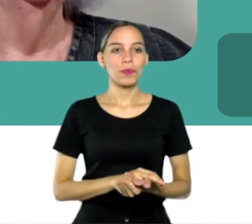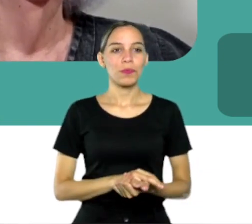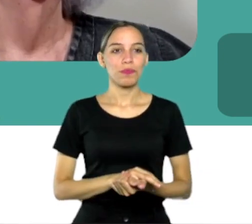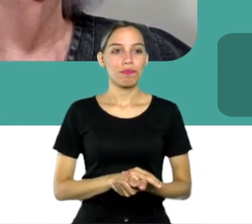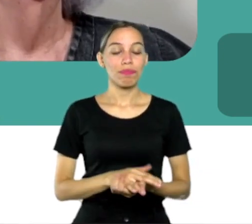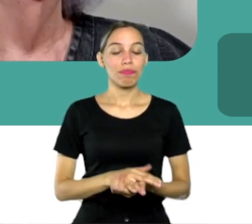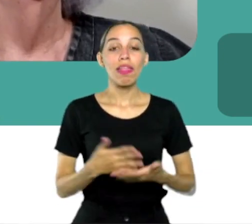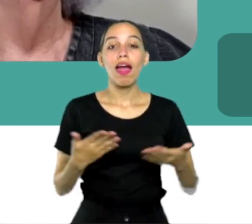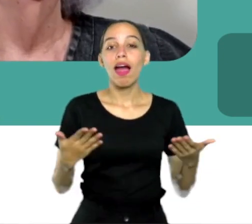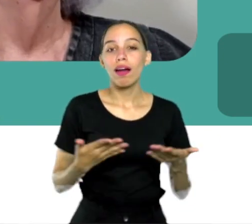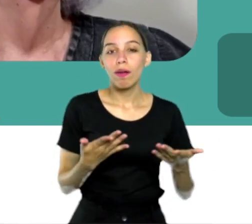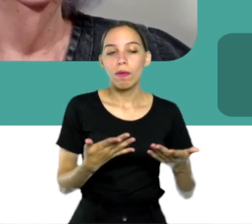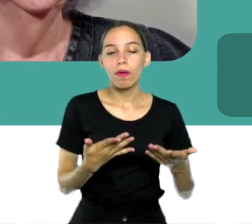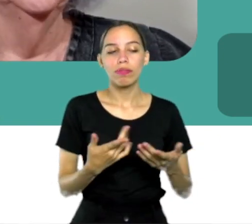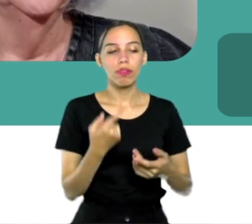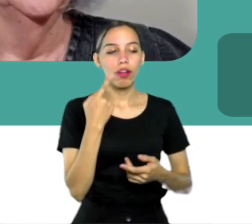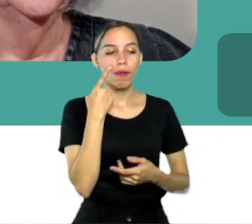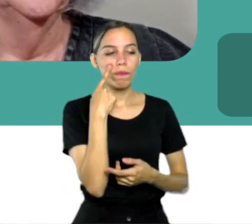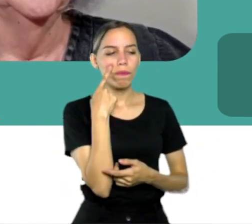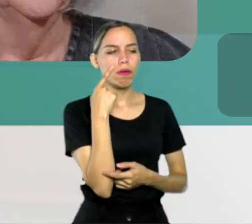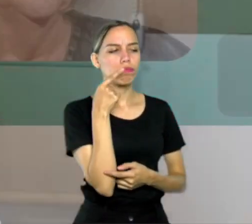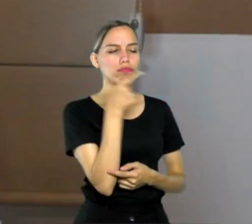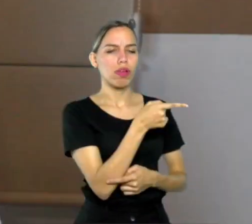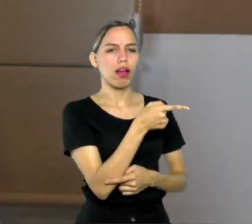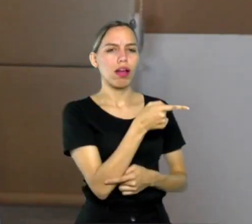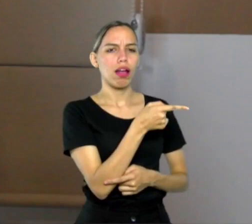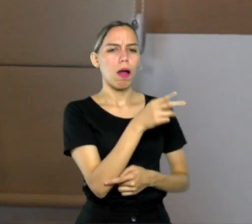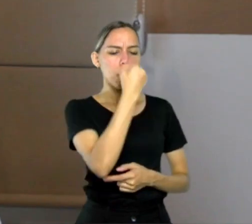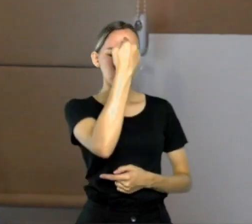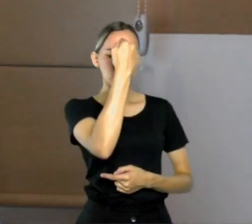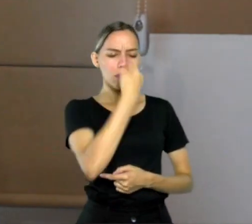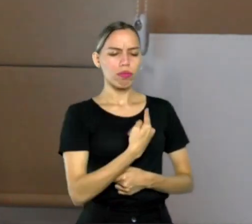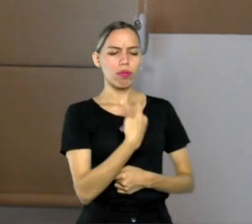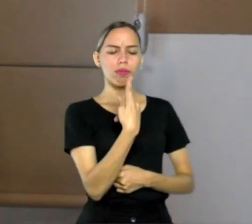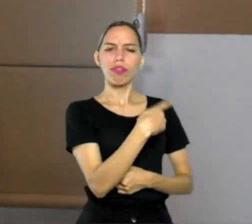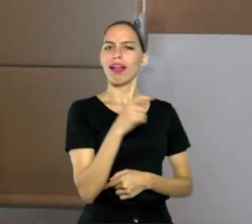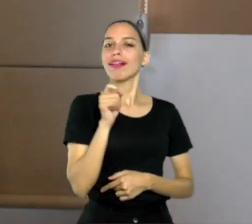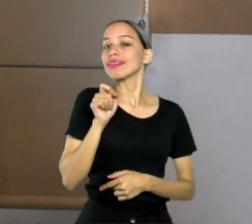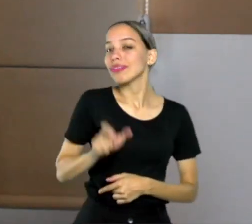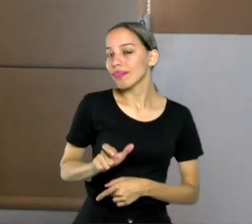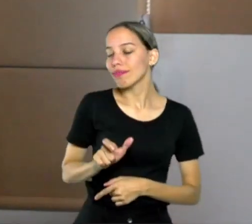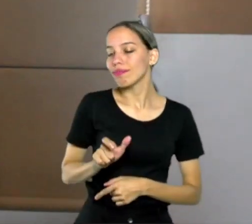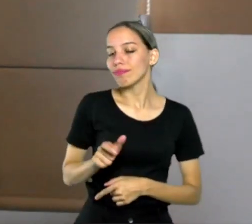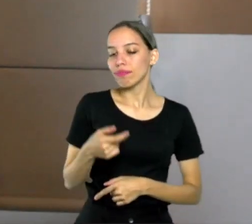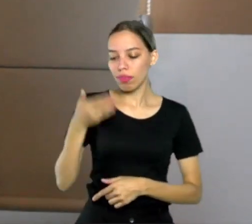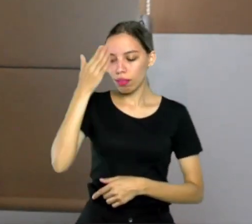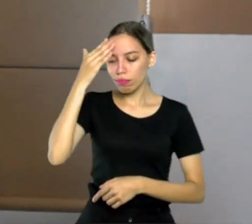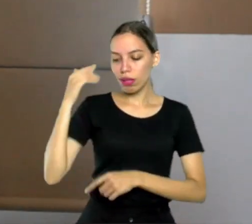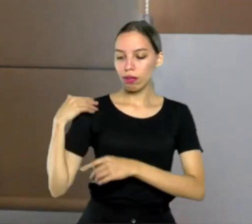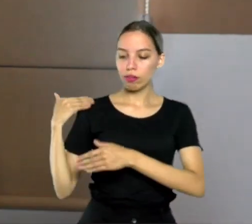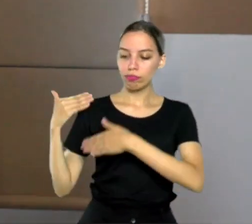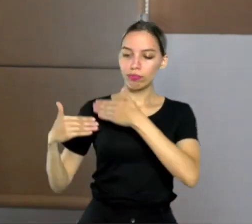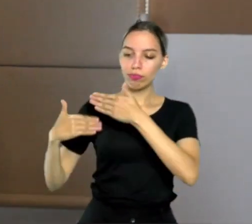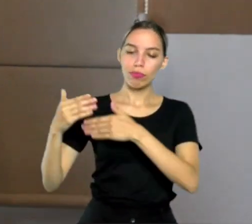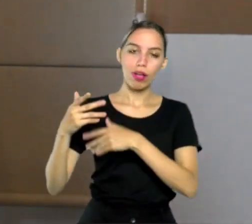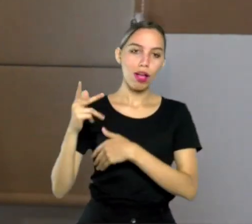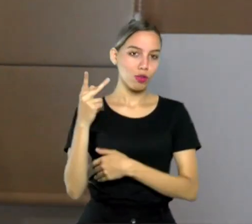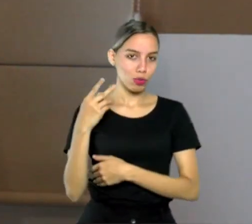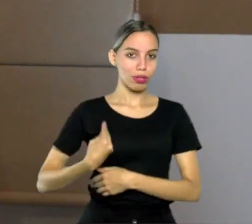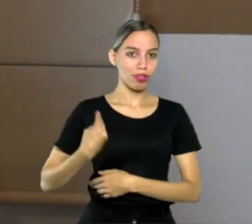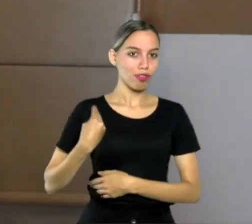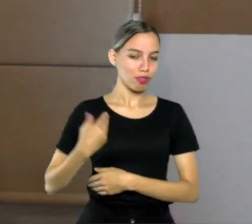um perfil, conhecer melhor essa trajetória bonita da Líria,